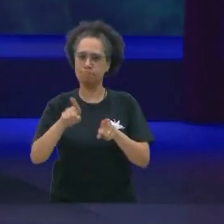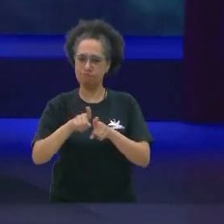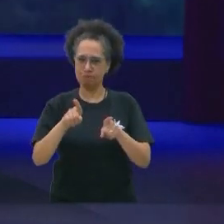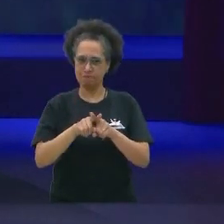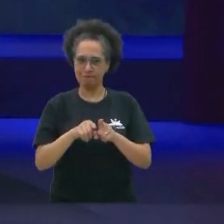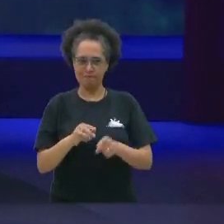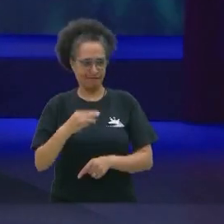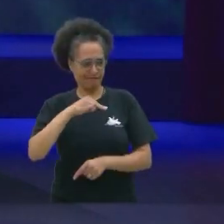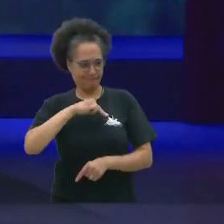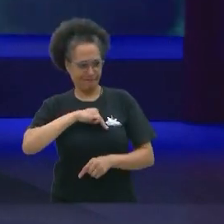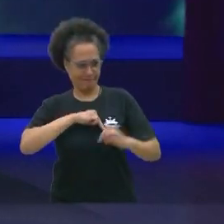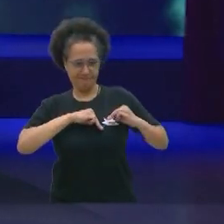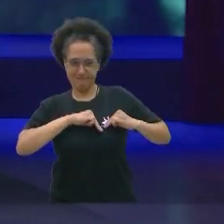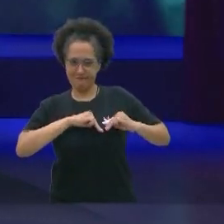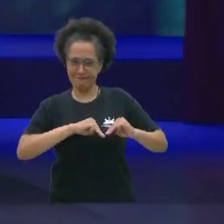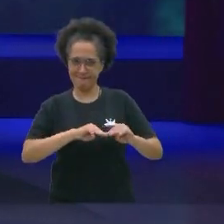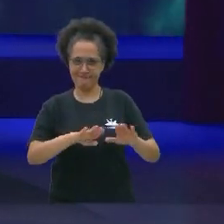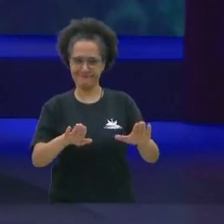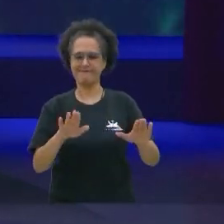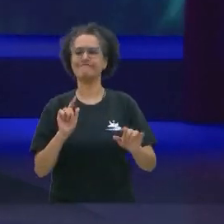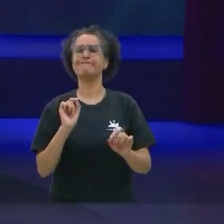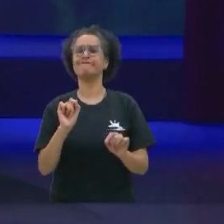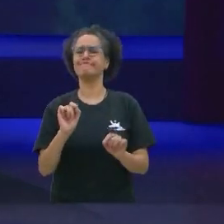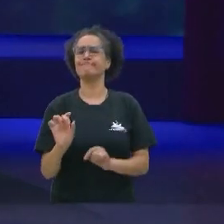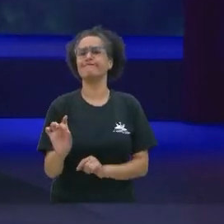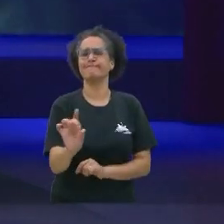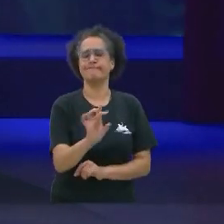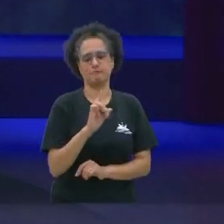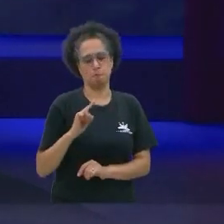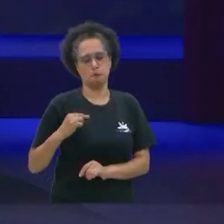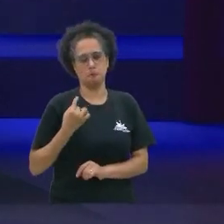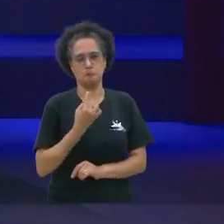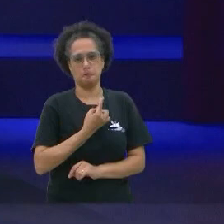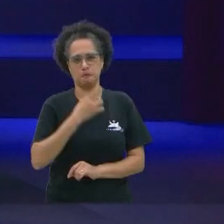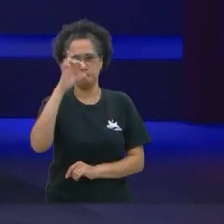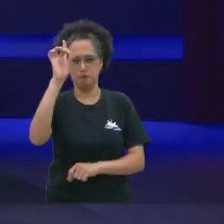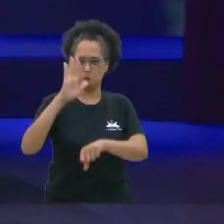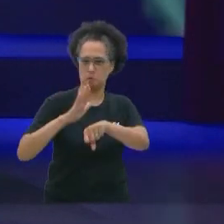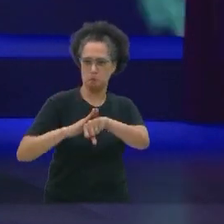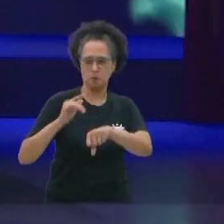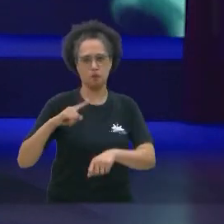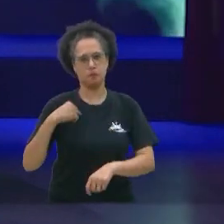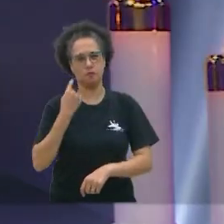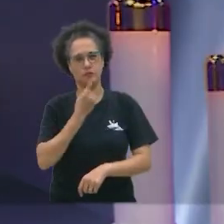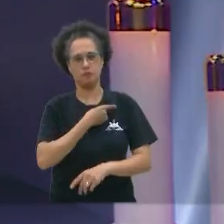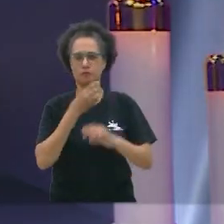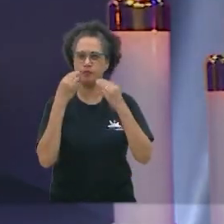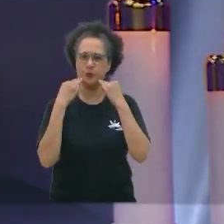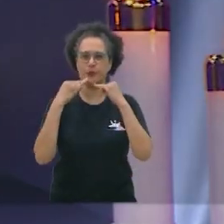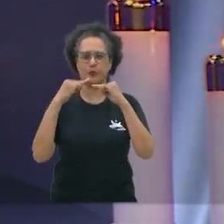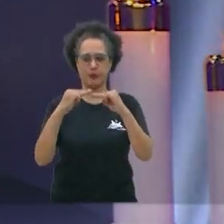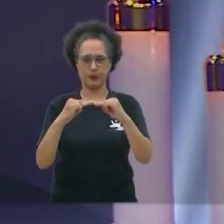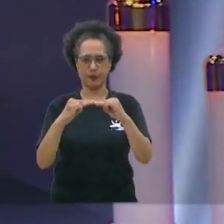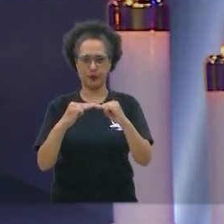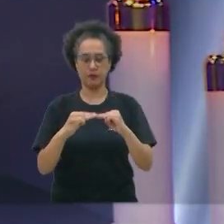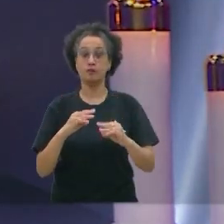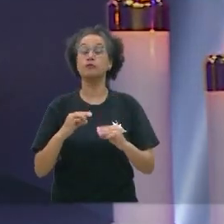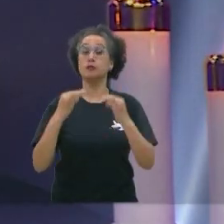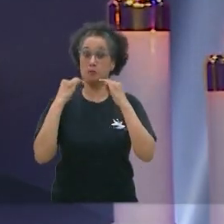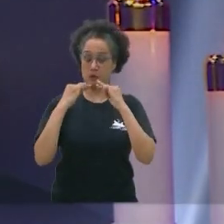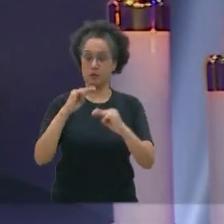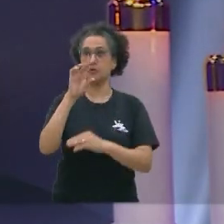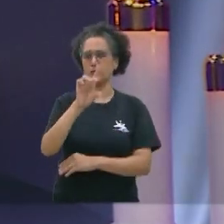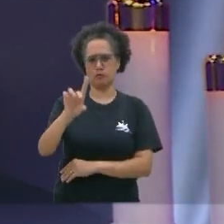a cada um de nós, pois Ele nos chama à sua missão. A missão é de Deus, mas nós